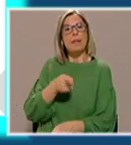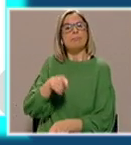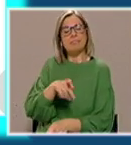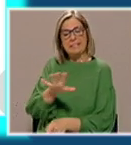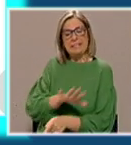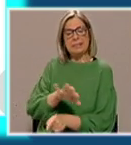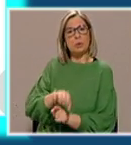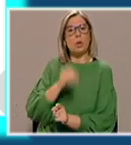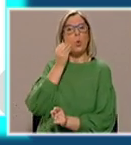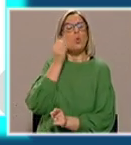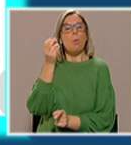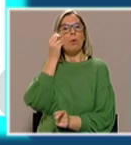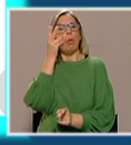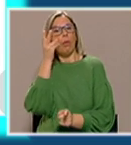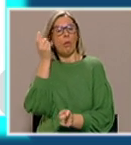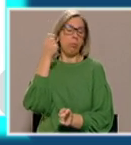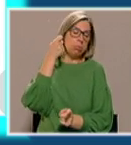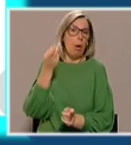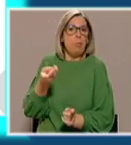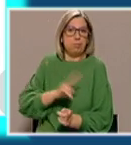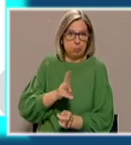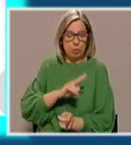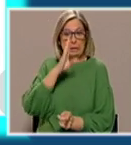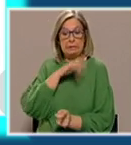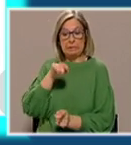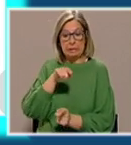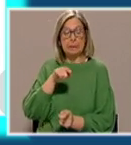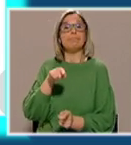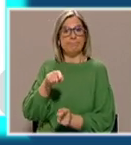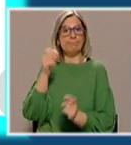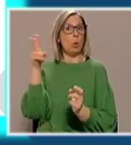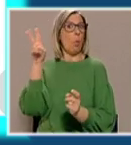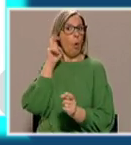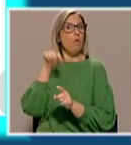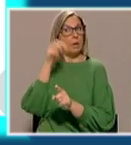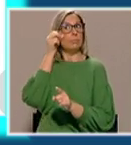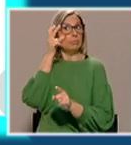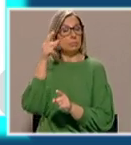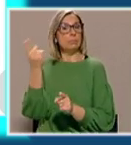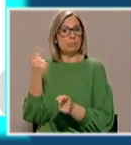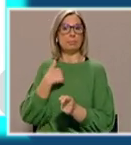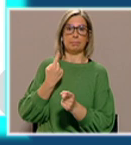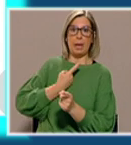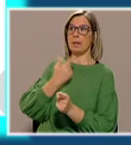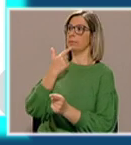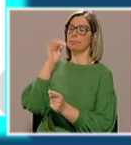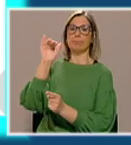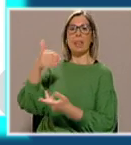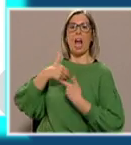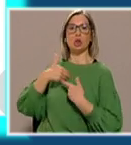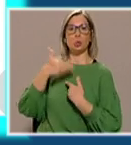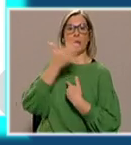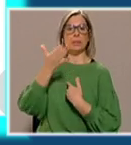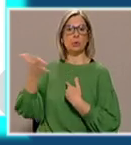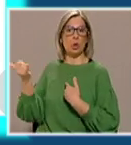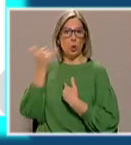vítima. Se a vítima está consciente, pede ajuda e liga para o 112. Se a vítima está